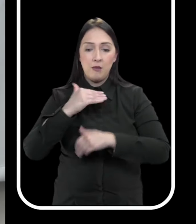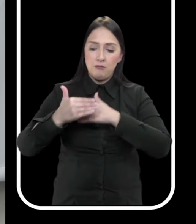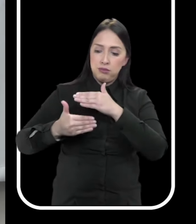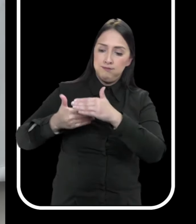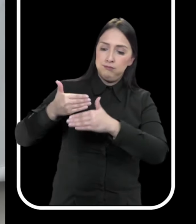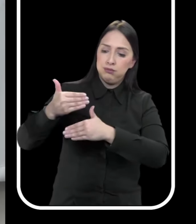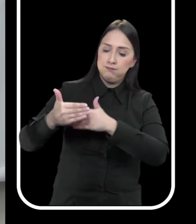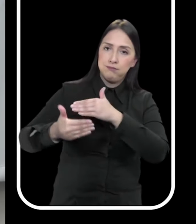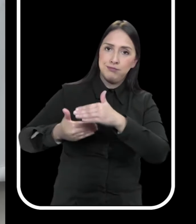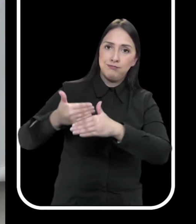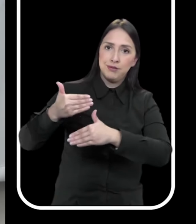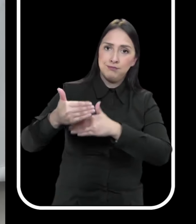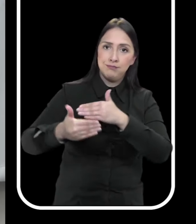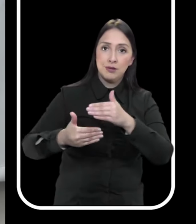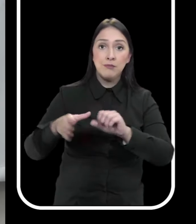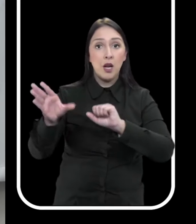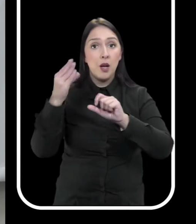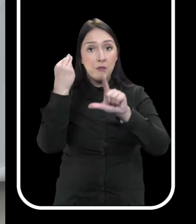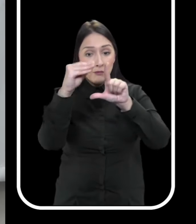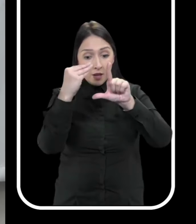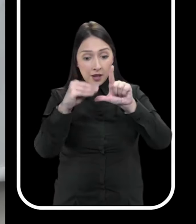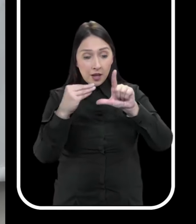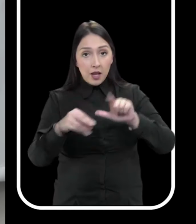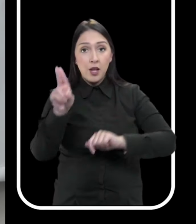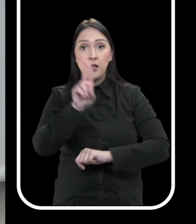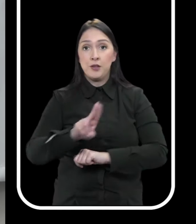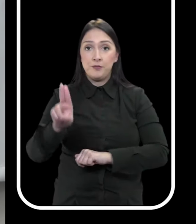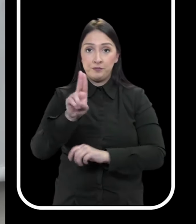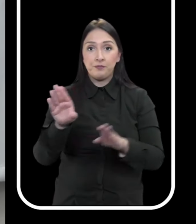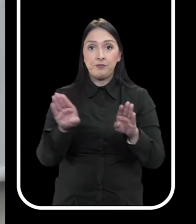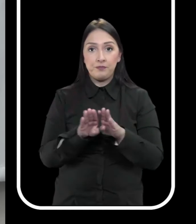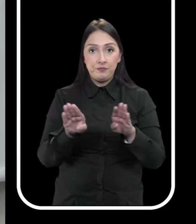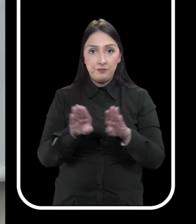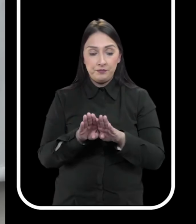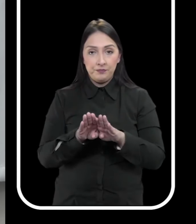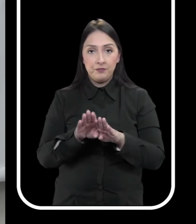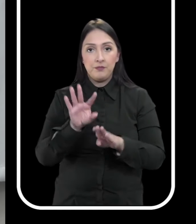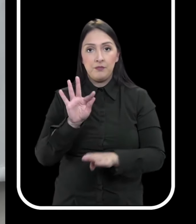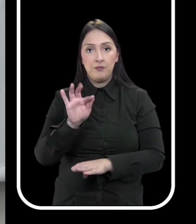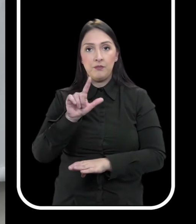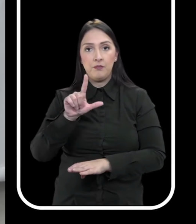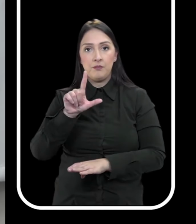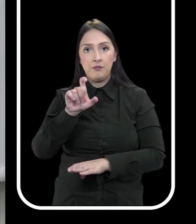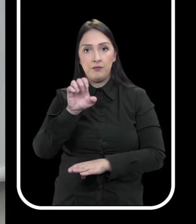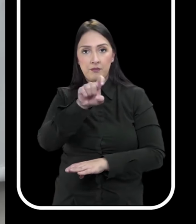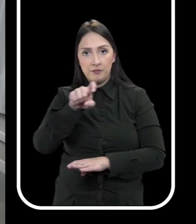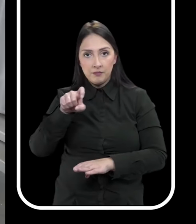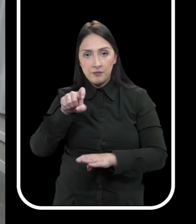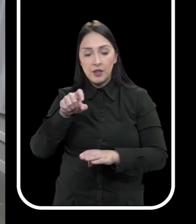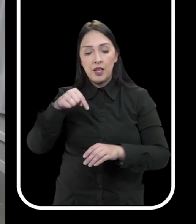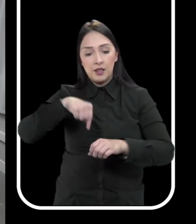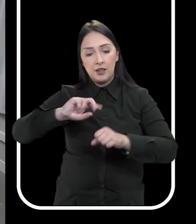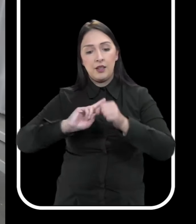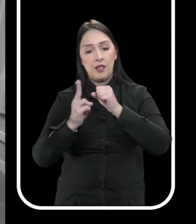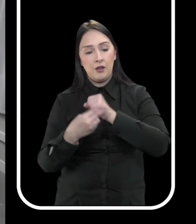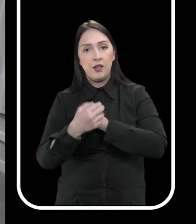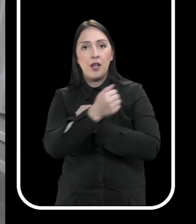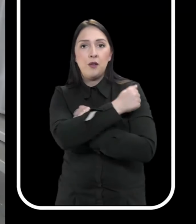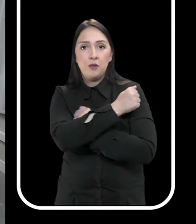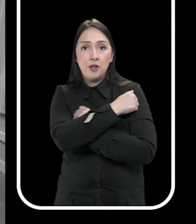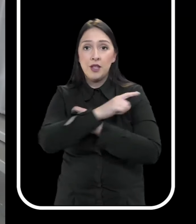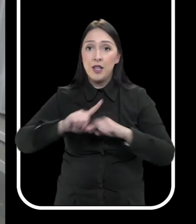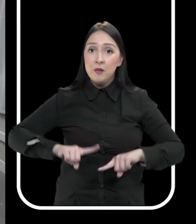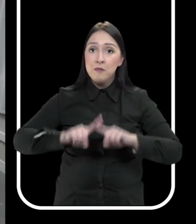então nós vamos evoluindo para a aplicação, para a utilização do Flexim aqui na instituição enquanto